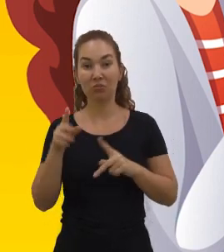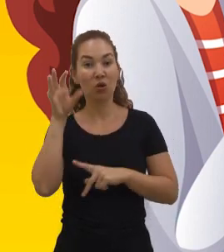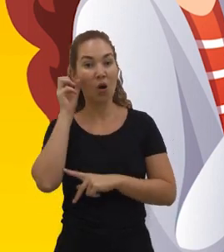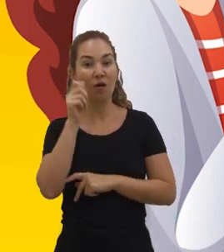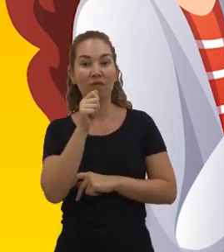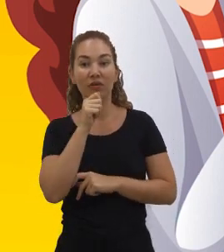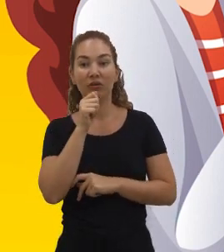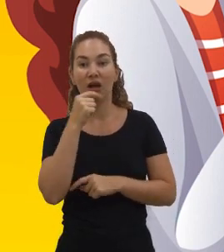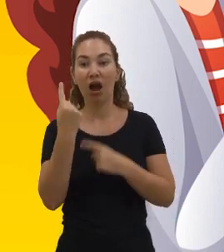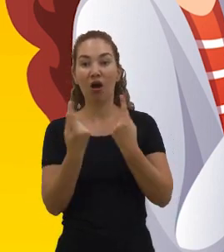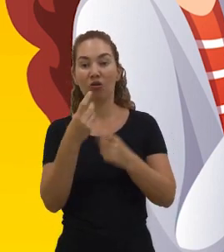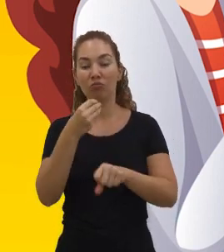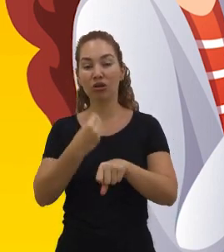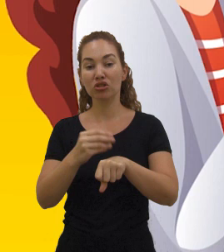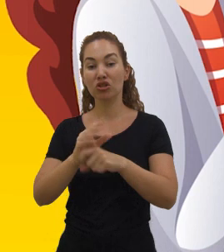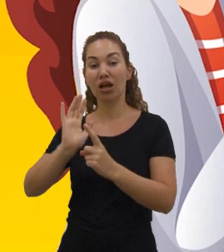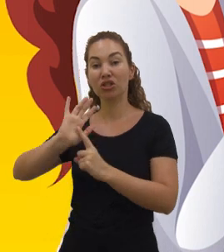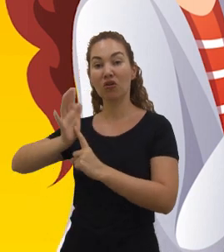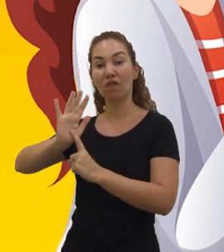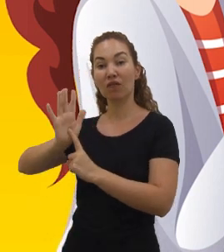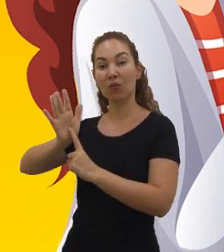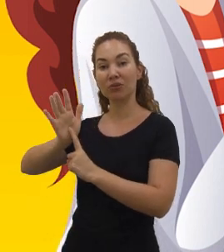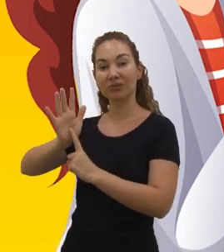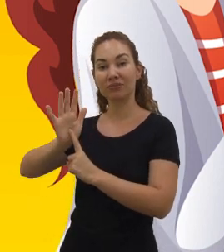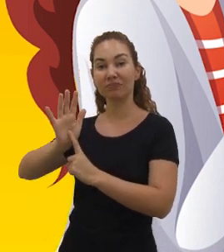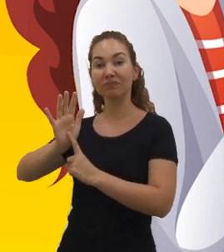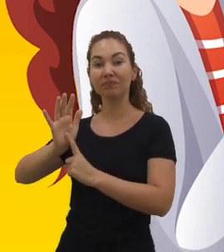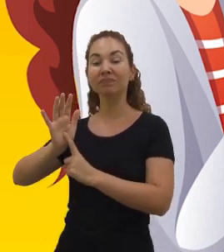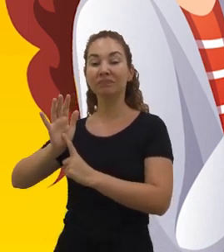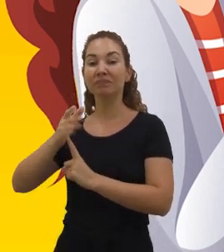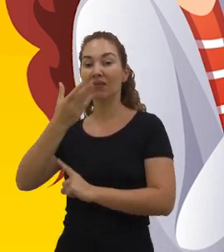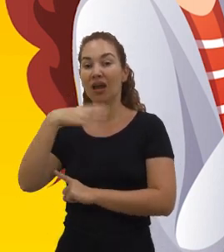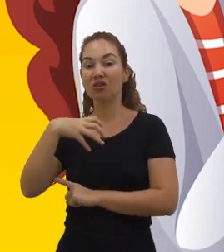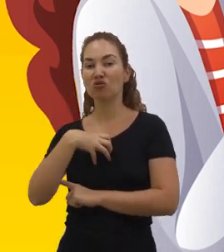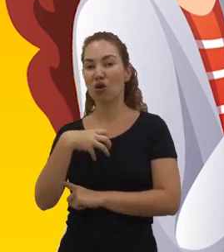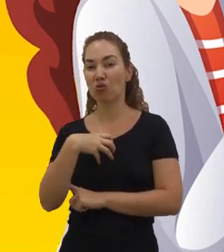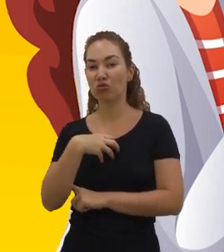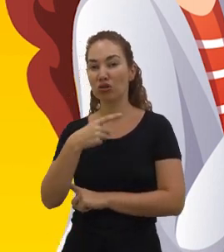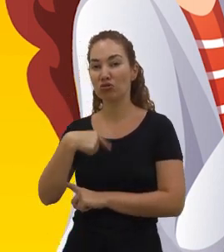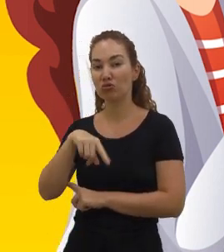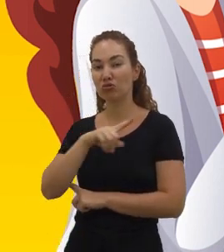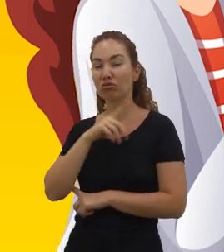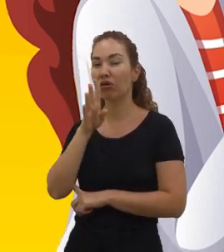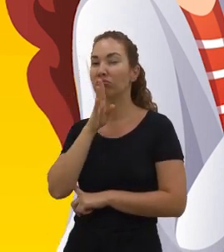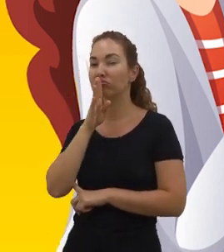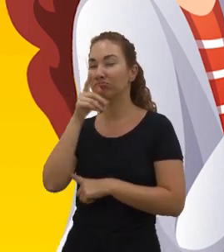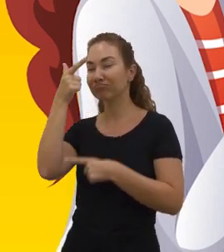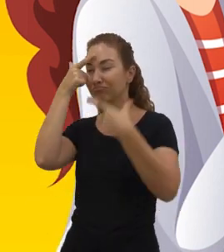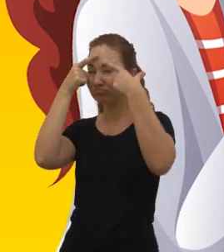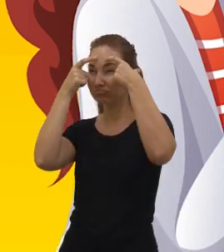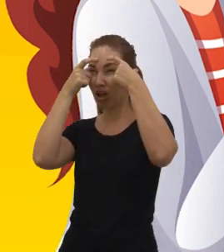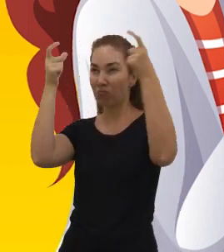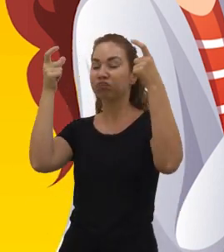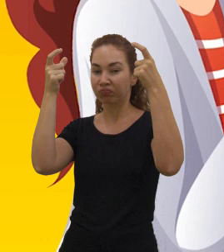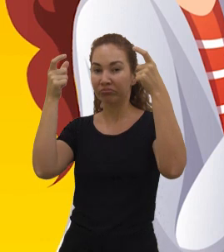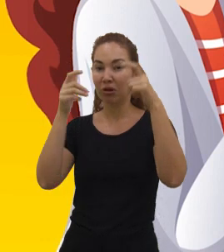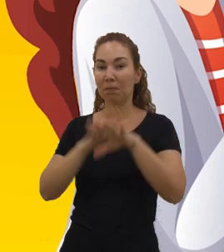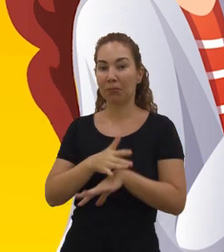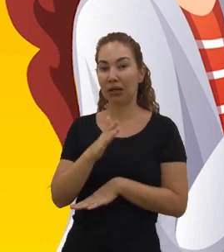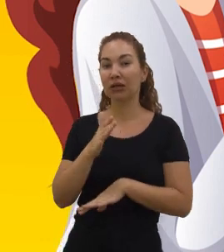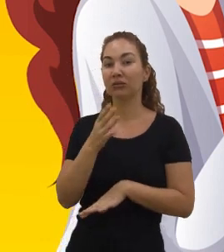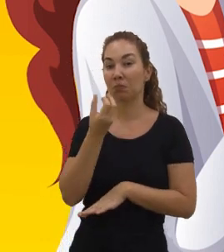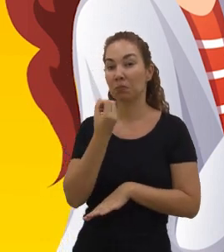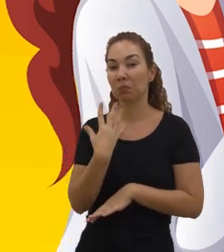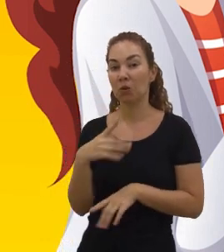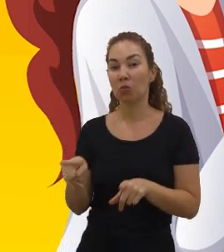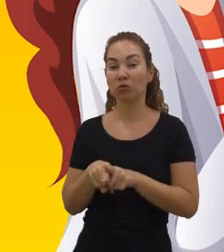ouvindo algumas dicas de filmes, né? Porque acho que é um meio de conhecimento, né? De adquirir conhecimento muito